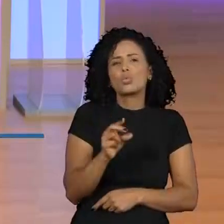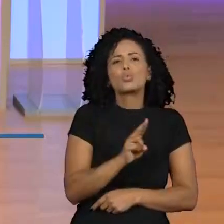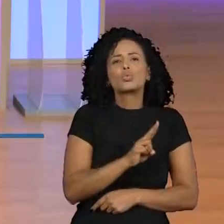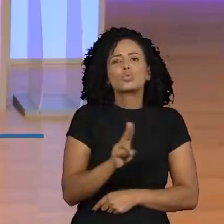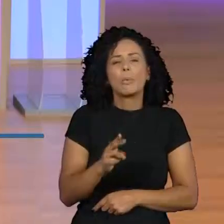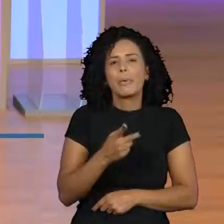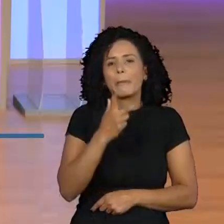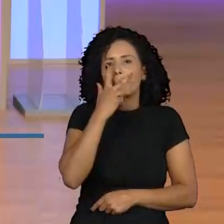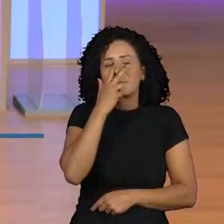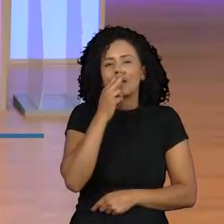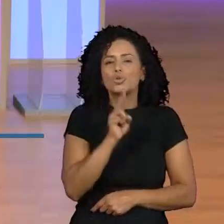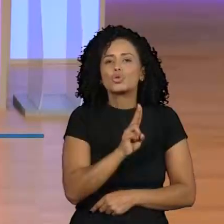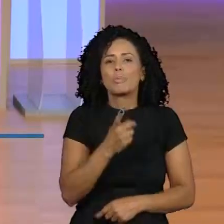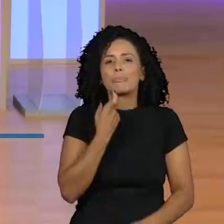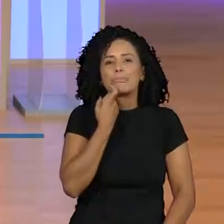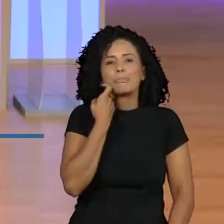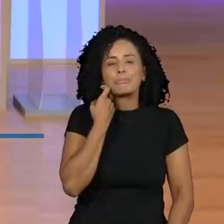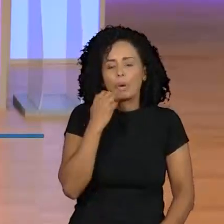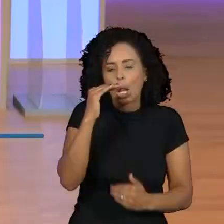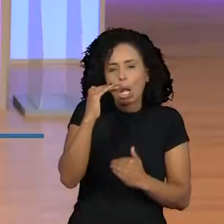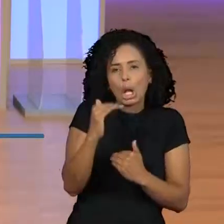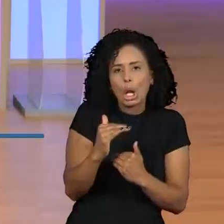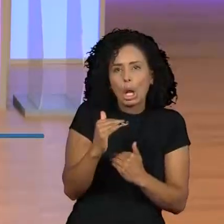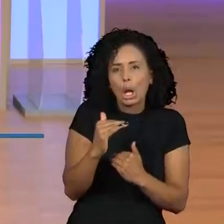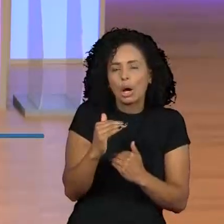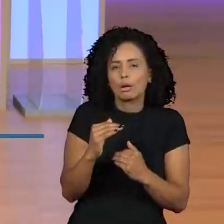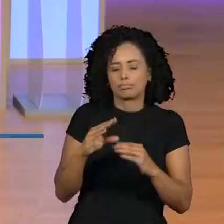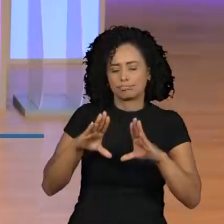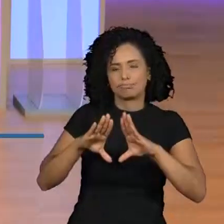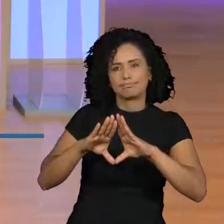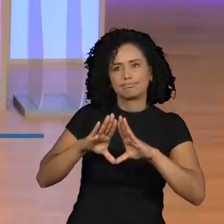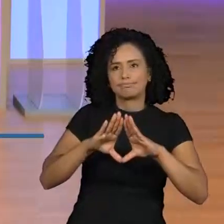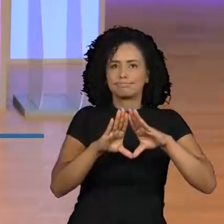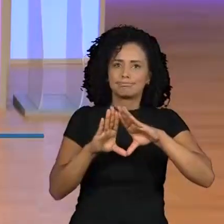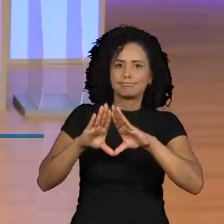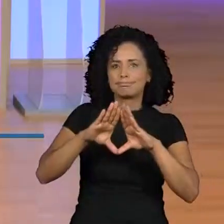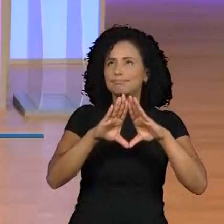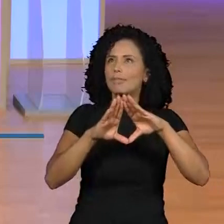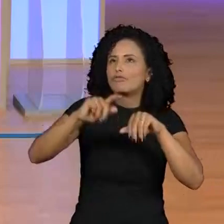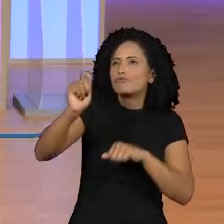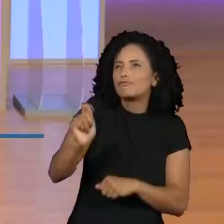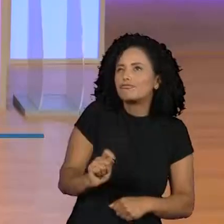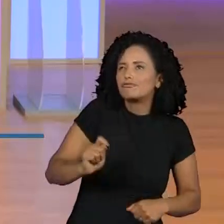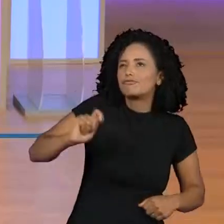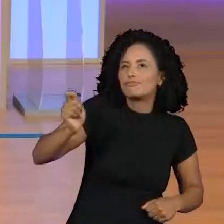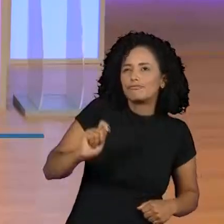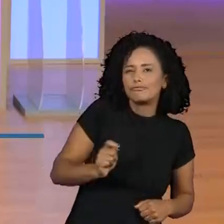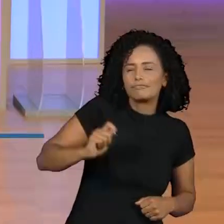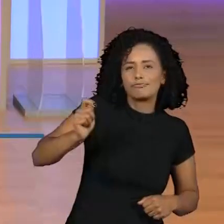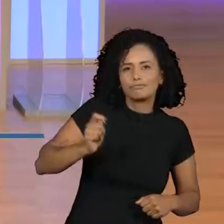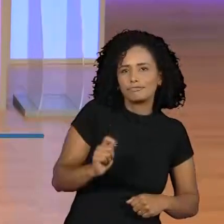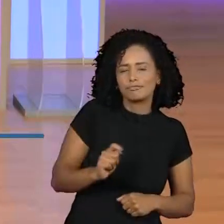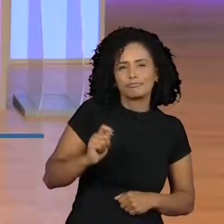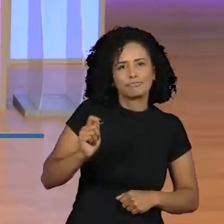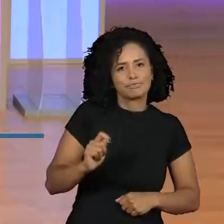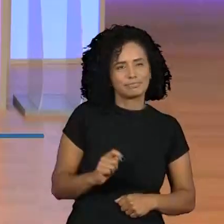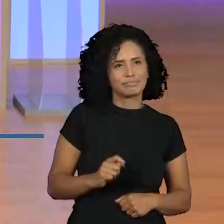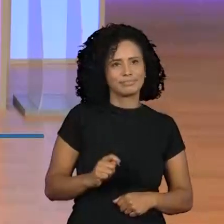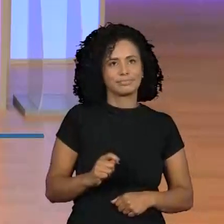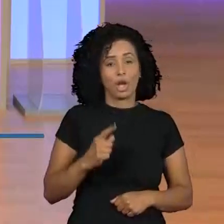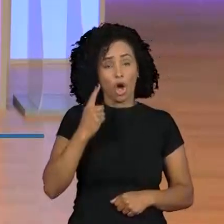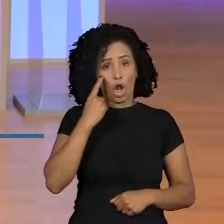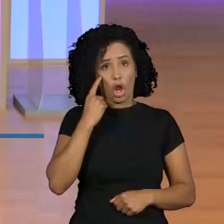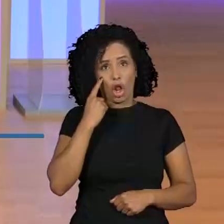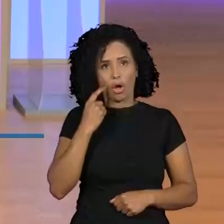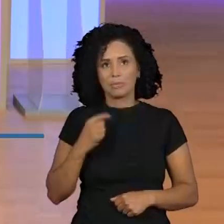Que é pequenininho. É pequenininha, você pode fazer até com uma folhinha, dobrar e amarrar a linha ali. Não precisa pôr as varetas. Posso até mostrar essa,